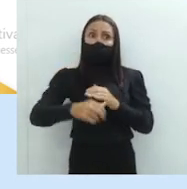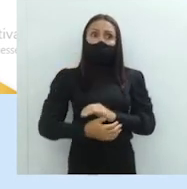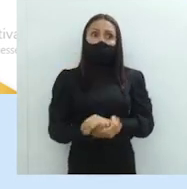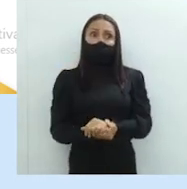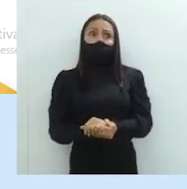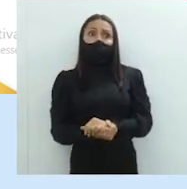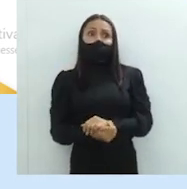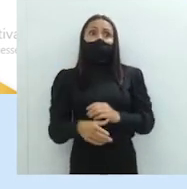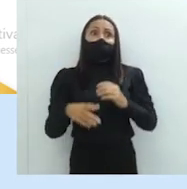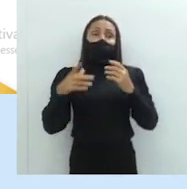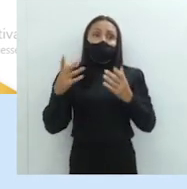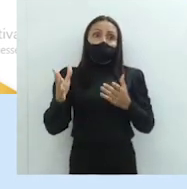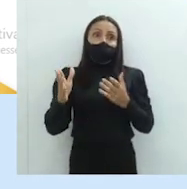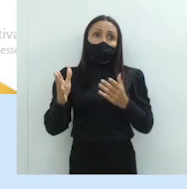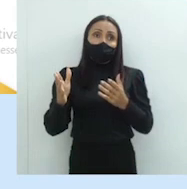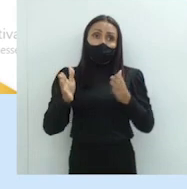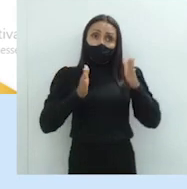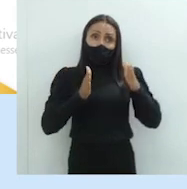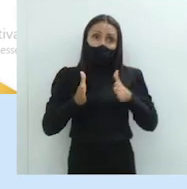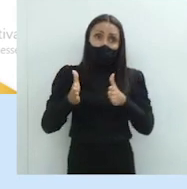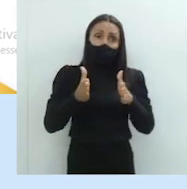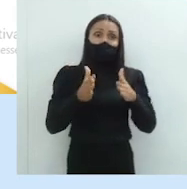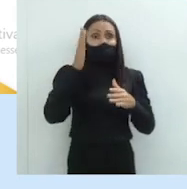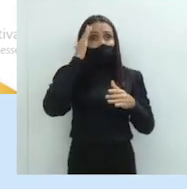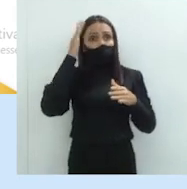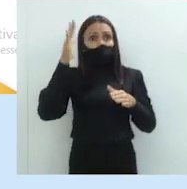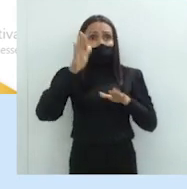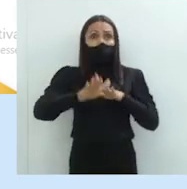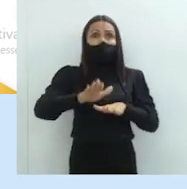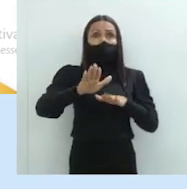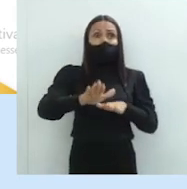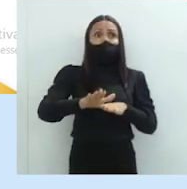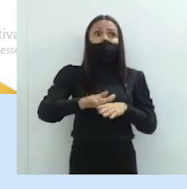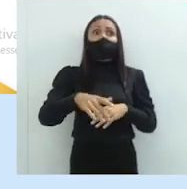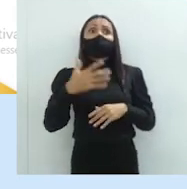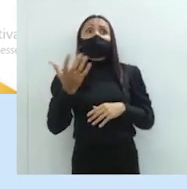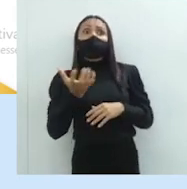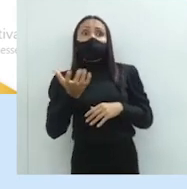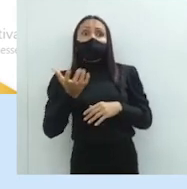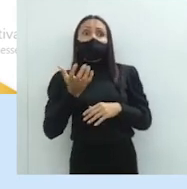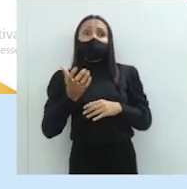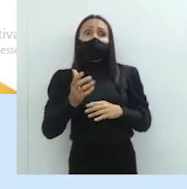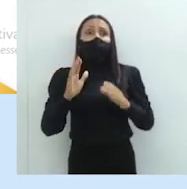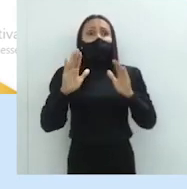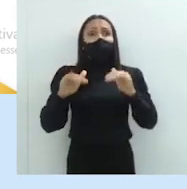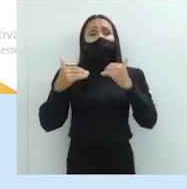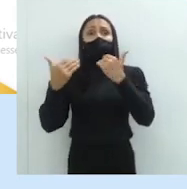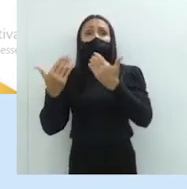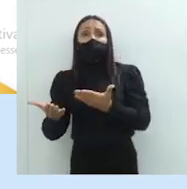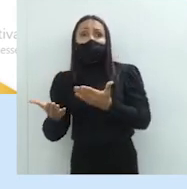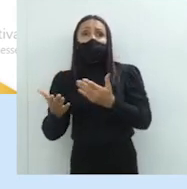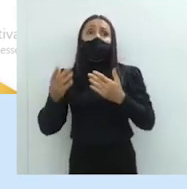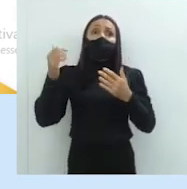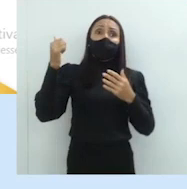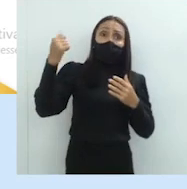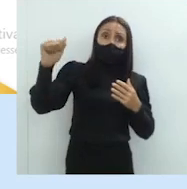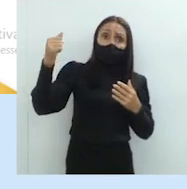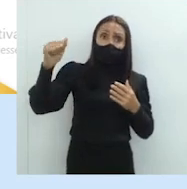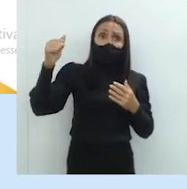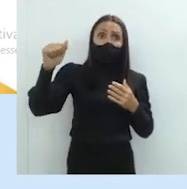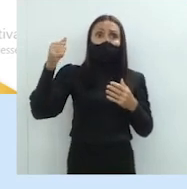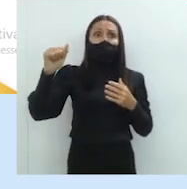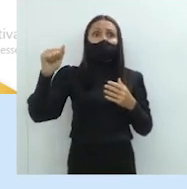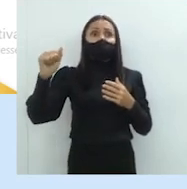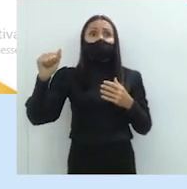o trajeto que o exército paraguaio pretendia fazer passaria pela província